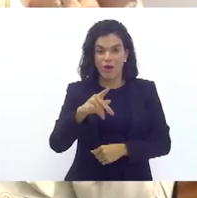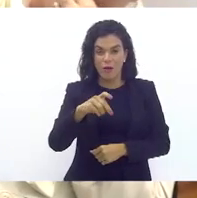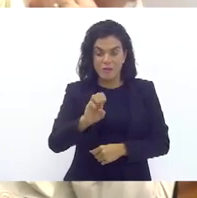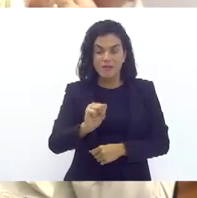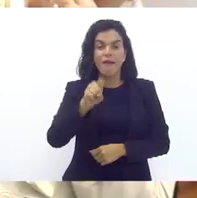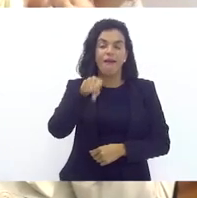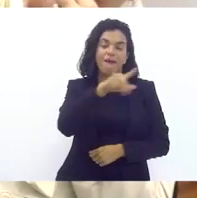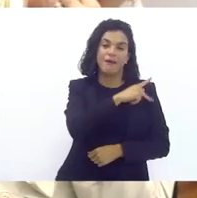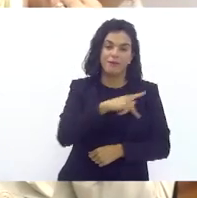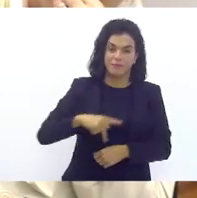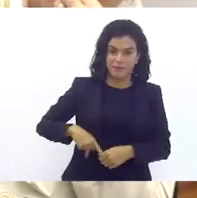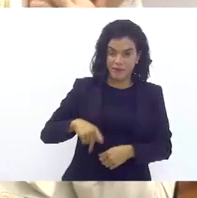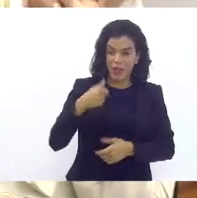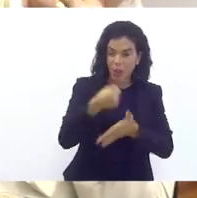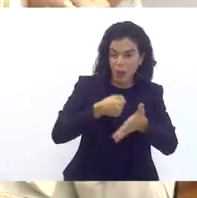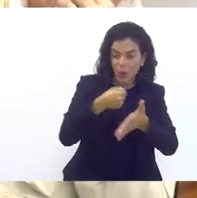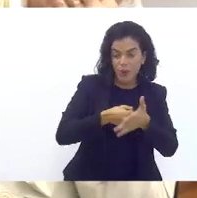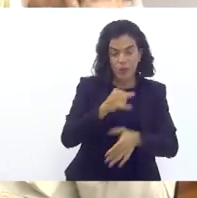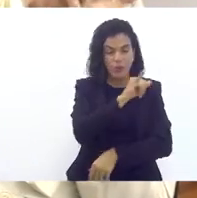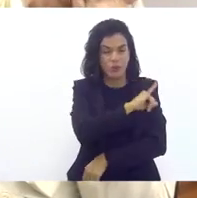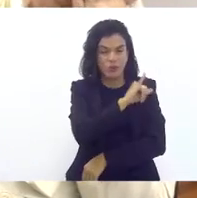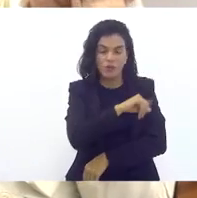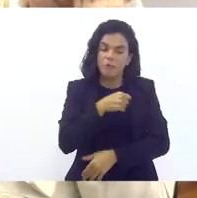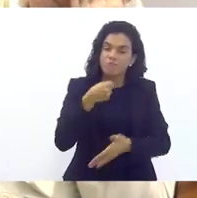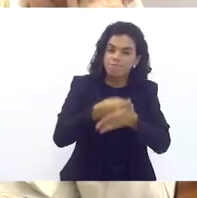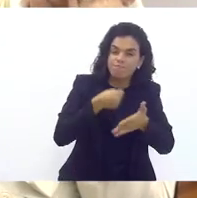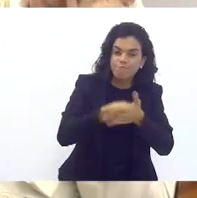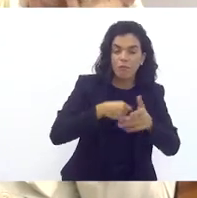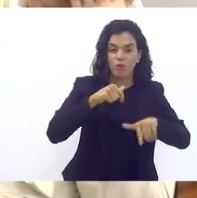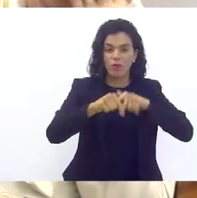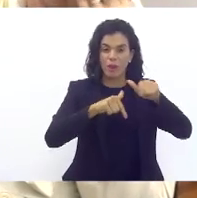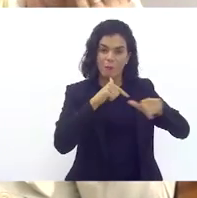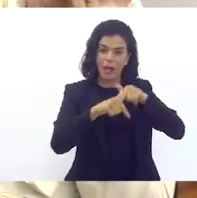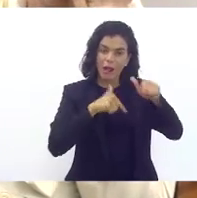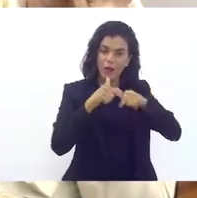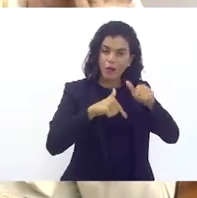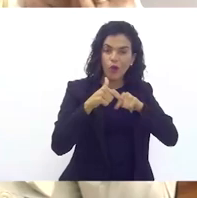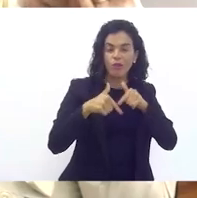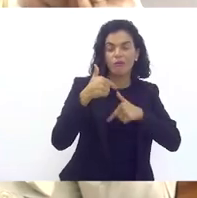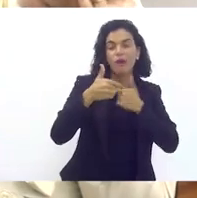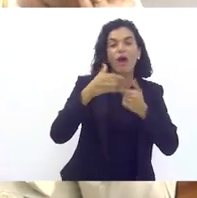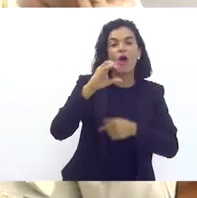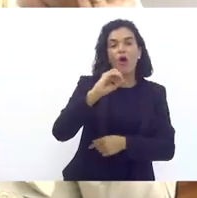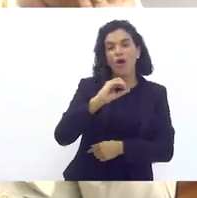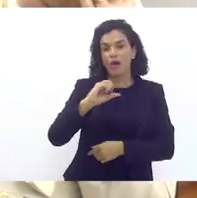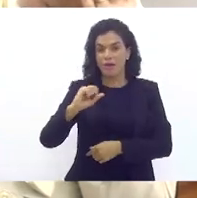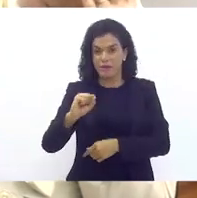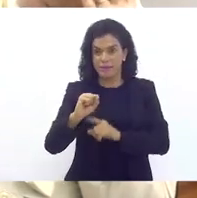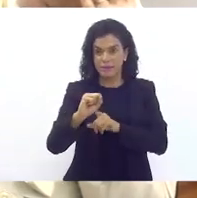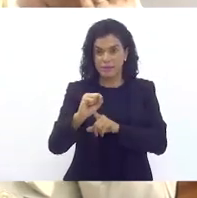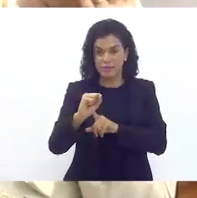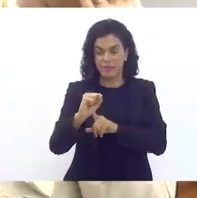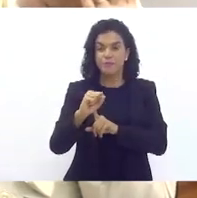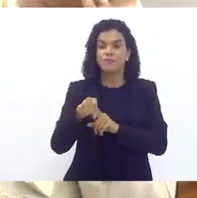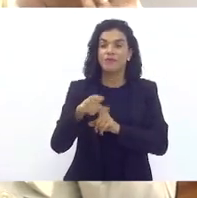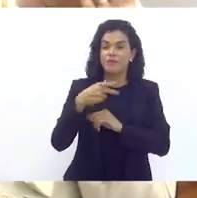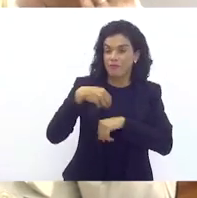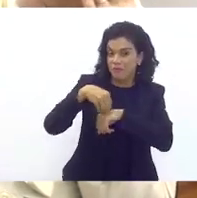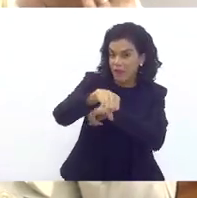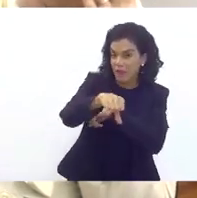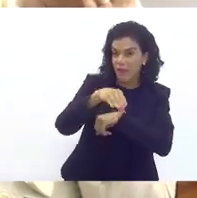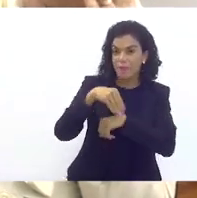de Janeiro pelos direitos dos trabalhadores que estão aí sofrendo nessas OES. E dizer para a senhora que desde o tempo